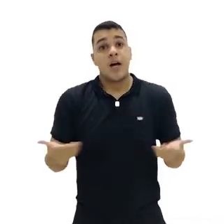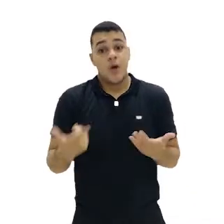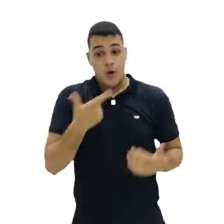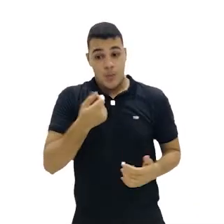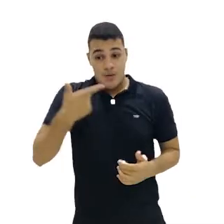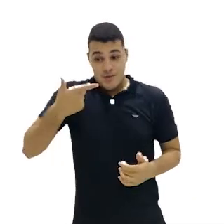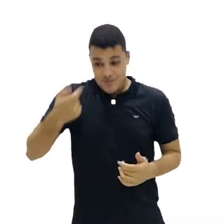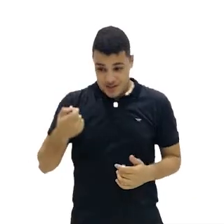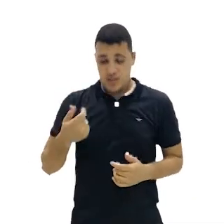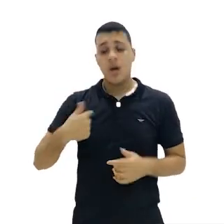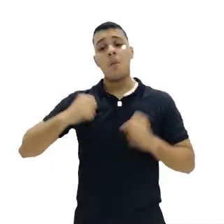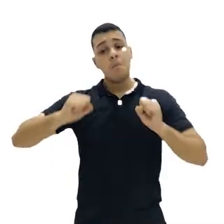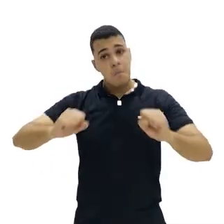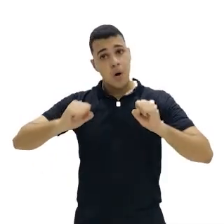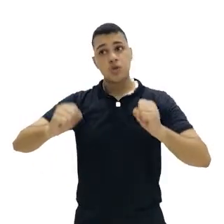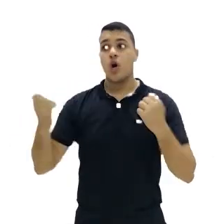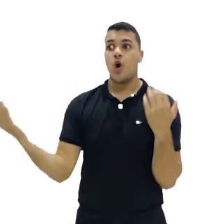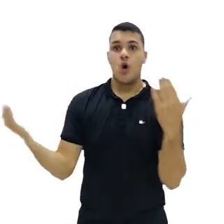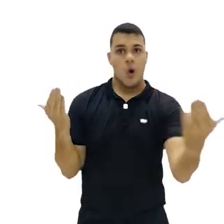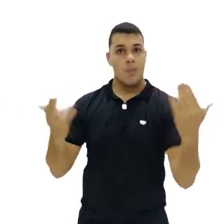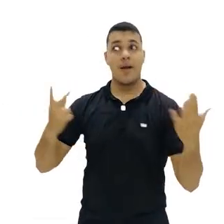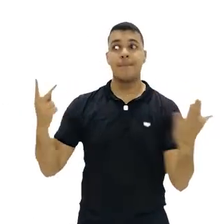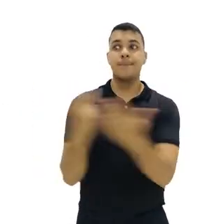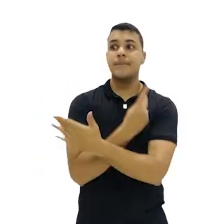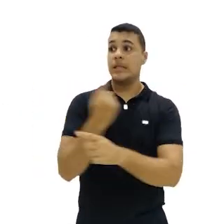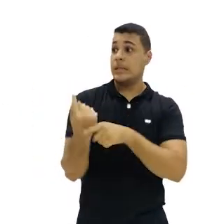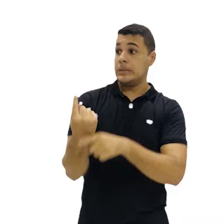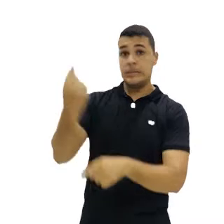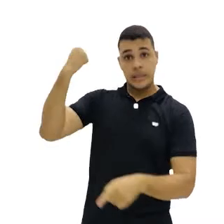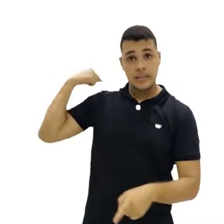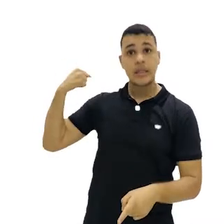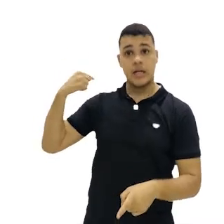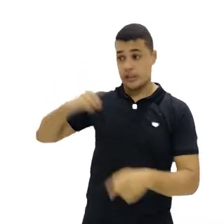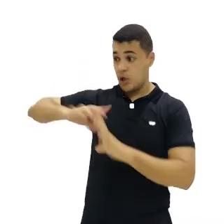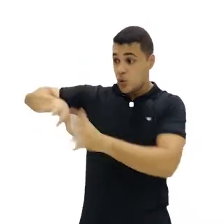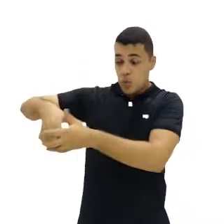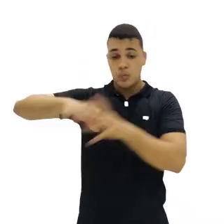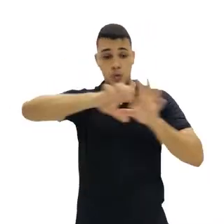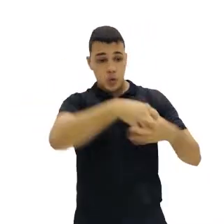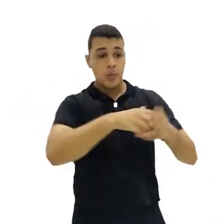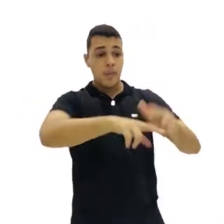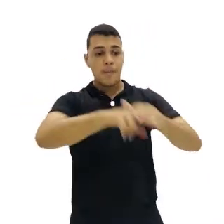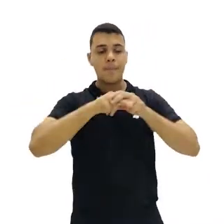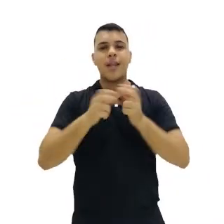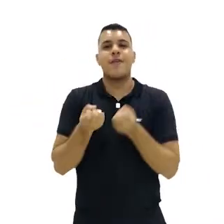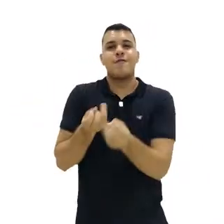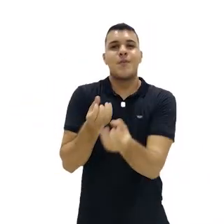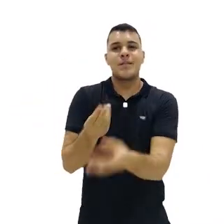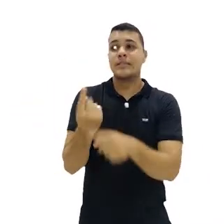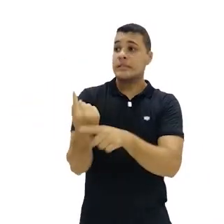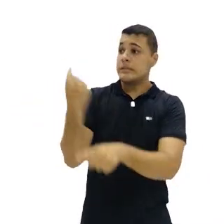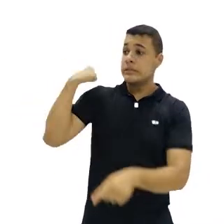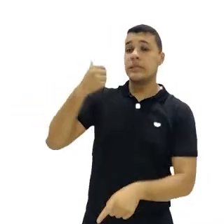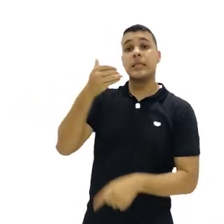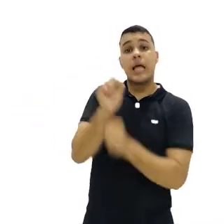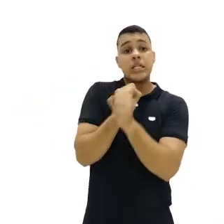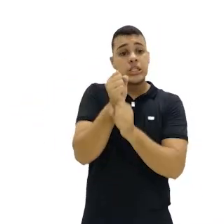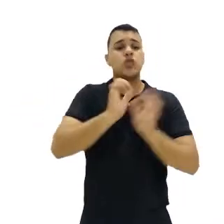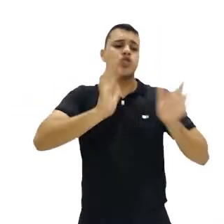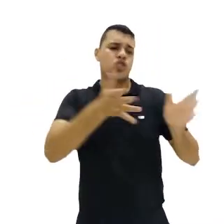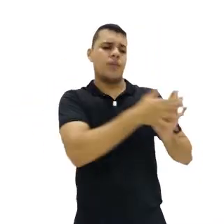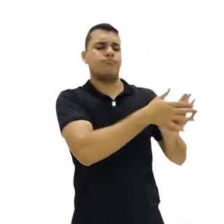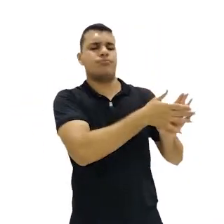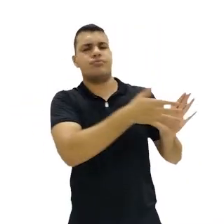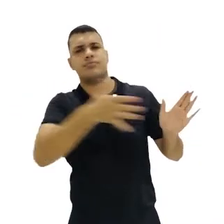dois grupos, na medida em que 10 anos já foram transcorridos desde 2010 até o momento atual. Então, ele é